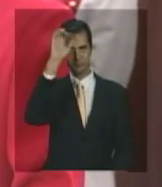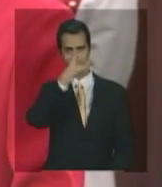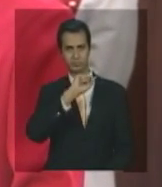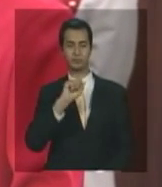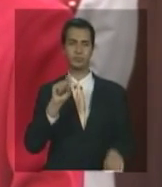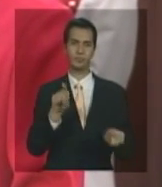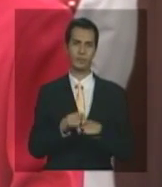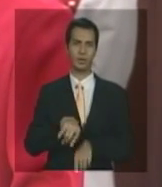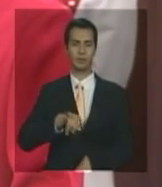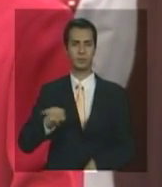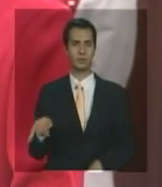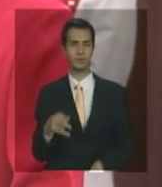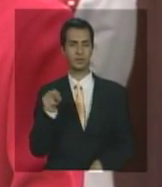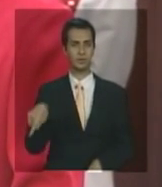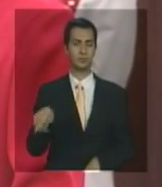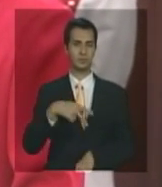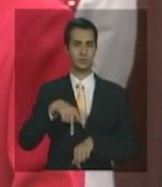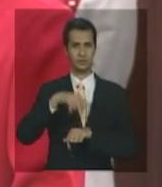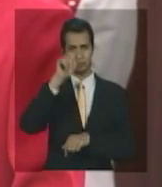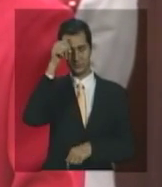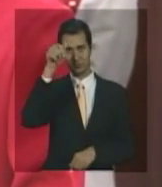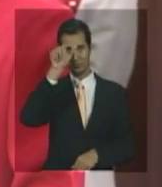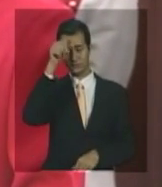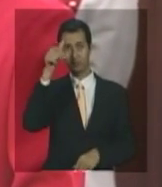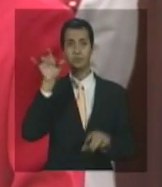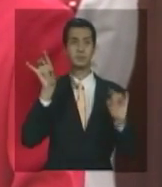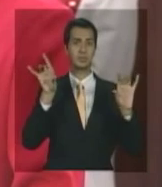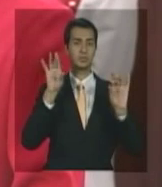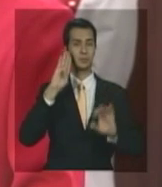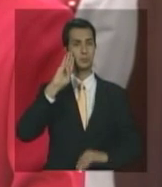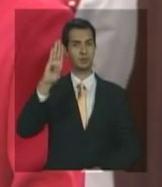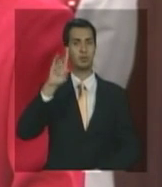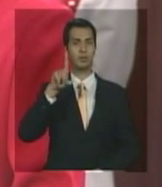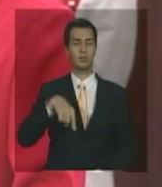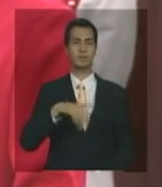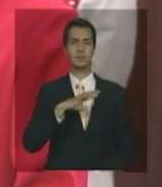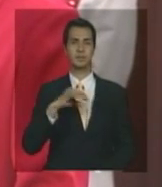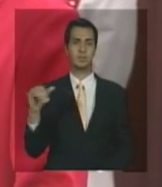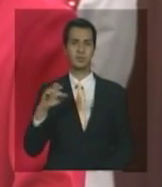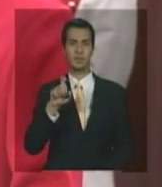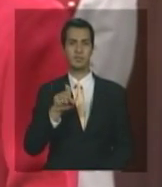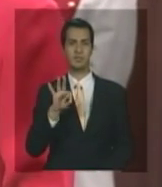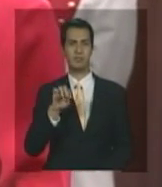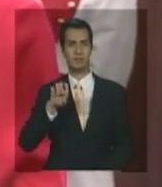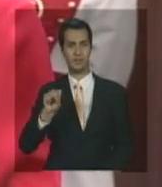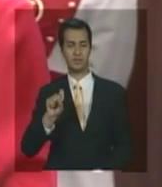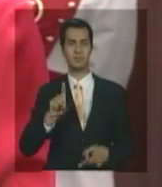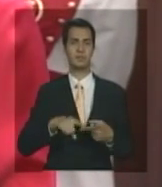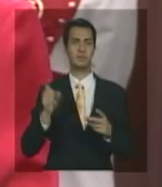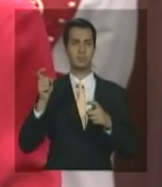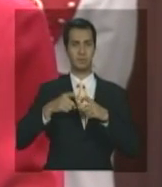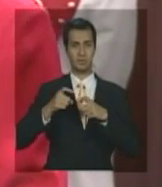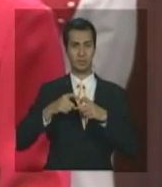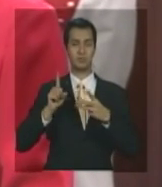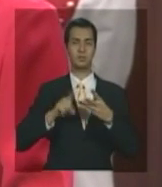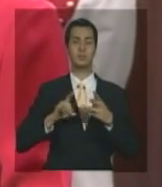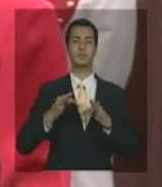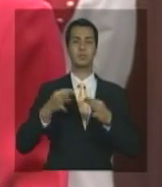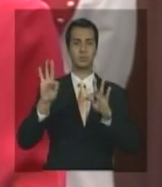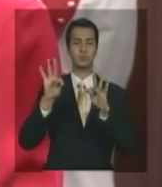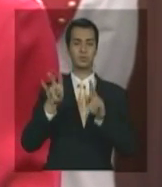da proficiência indiana, especialmente na área das ciências exatas, médicas e da tecnologia da